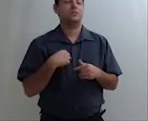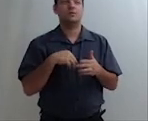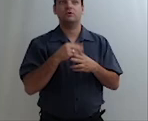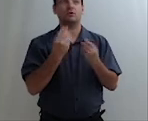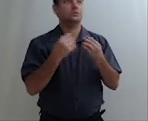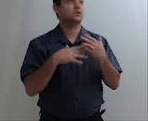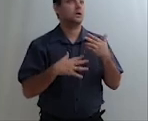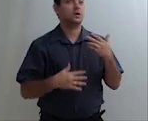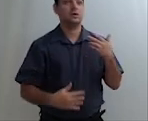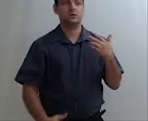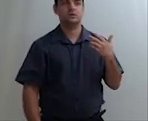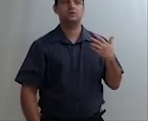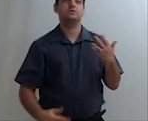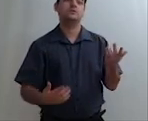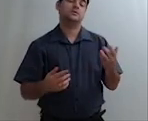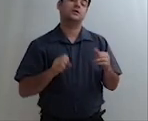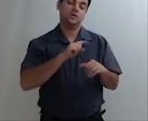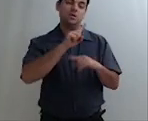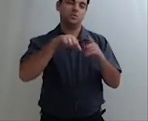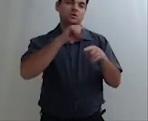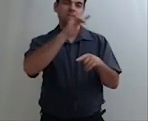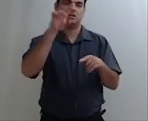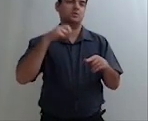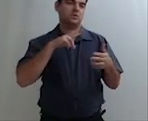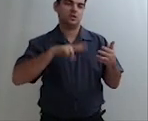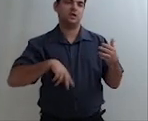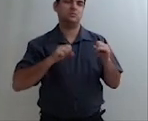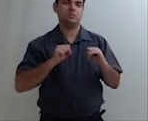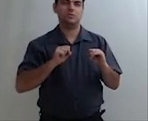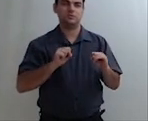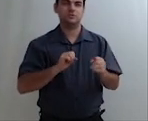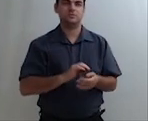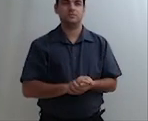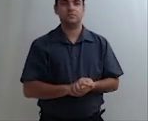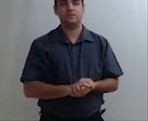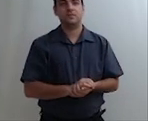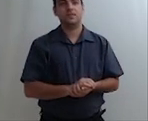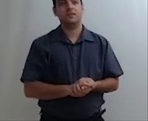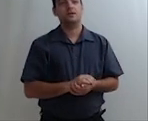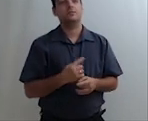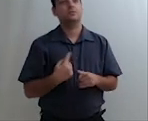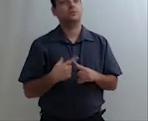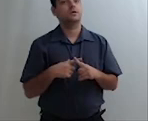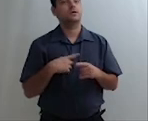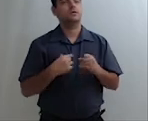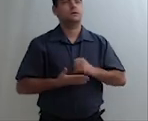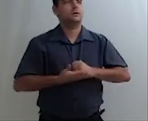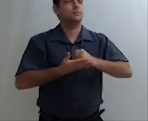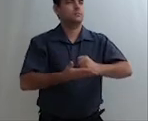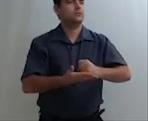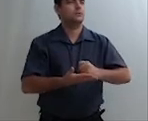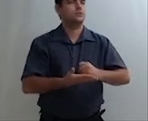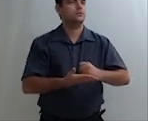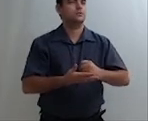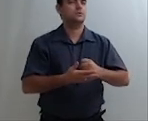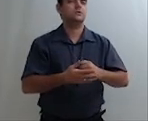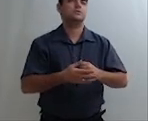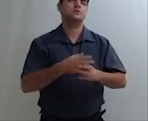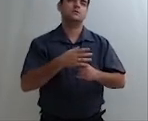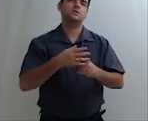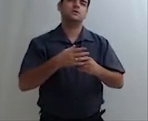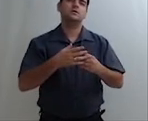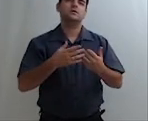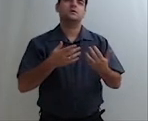disposição eh eu após apresentar o caso né enfim que já foi aqui retratado eu